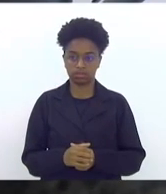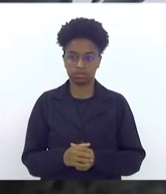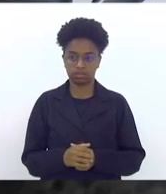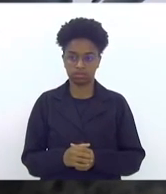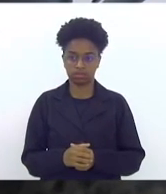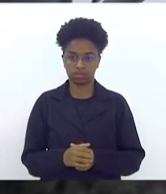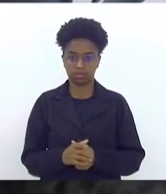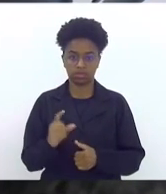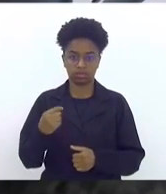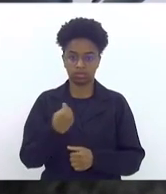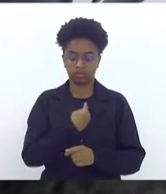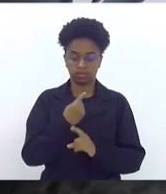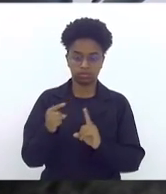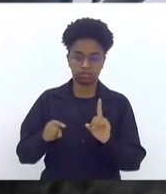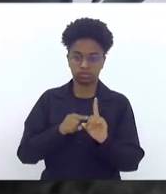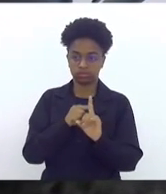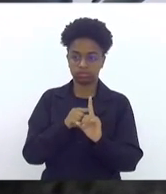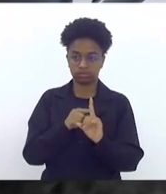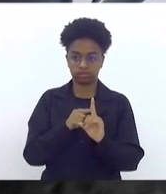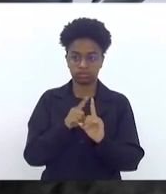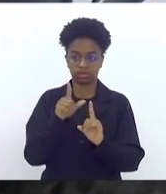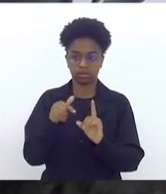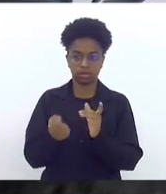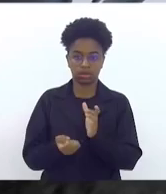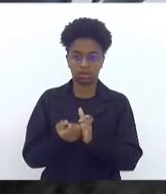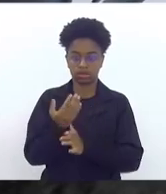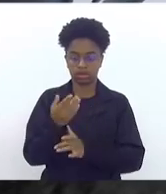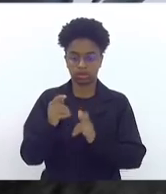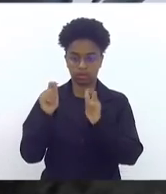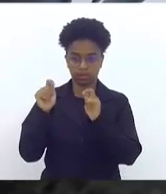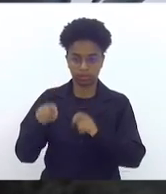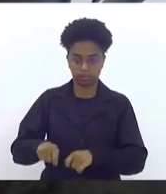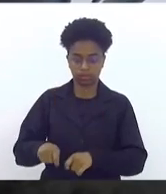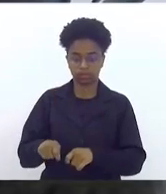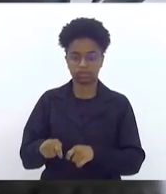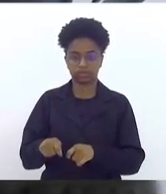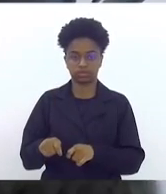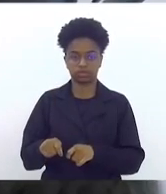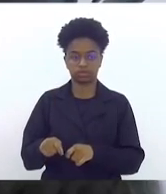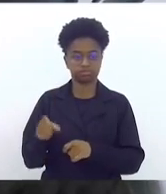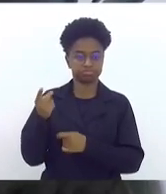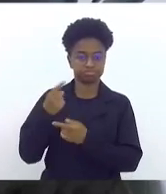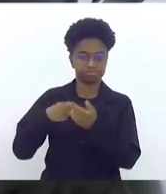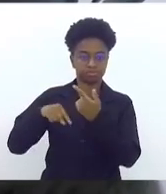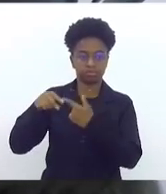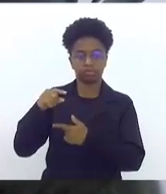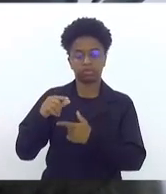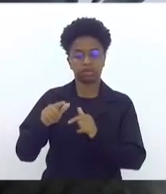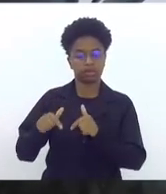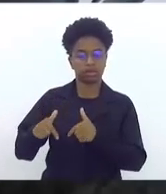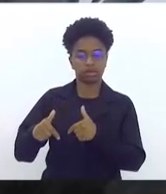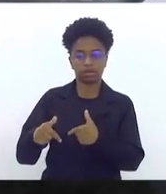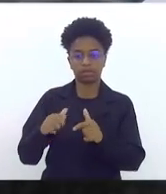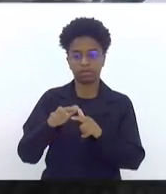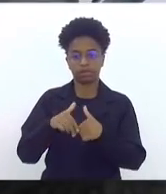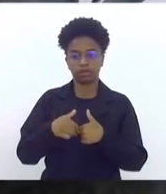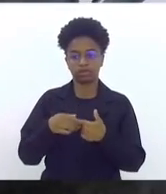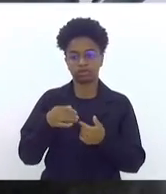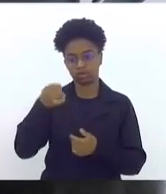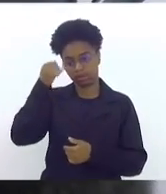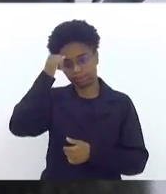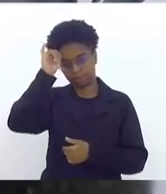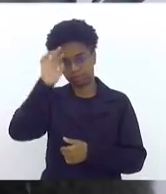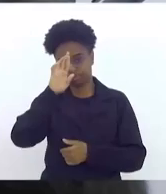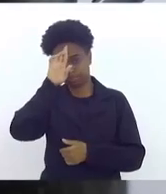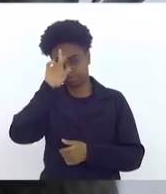pretendemos, a partir disso, construir aí a possibilidade de superar os equívocos, e